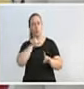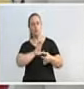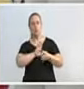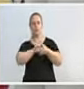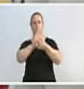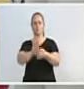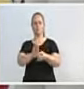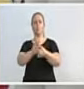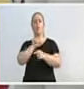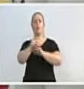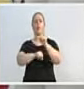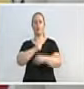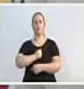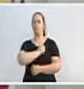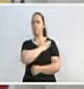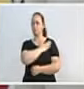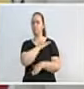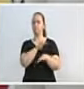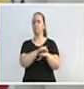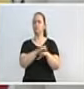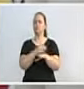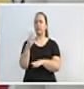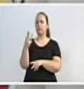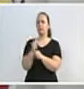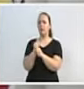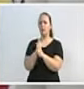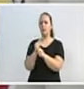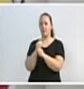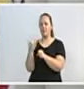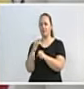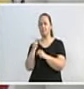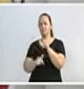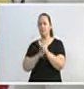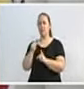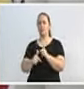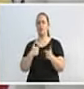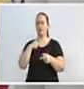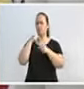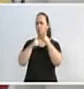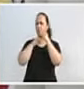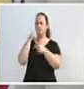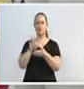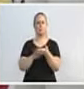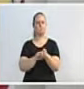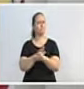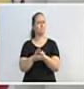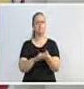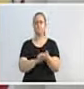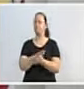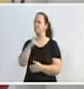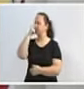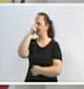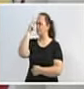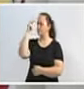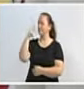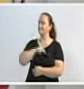prefeito Napoleão fez durante os seus 3 anos e meio. Então, eu não tenho a menor dúvida, senhor presidente,